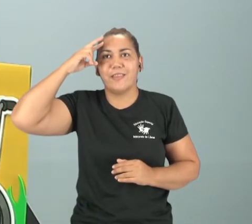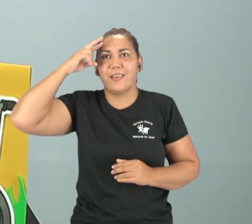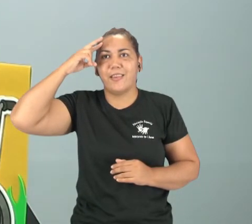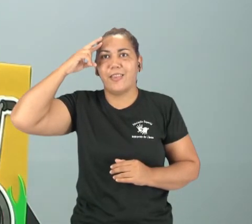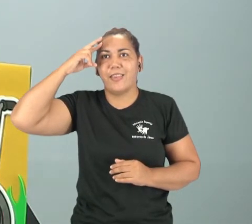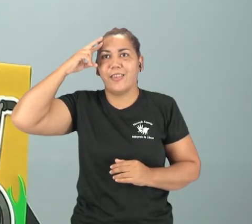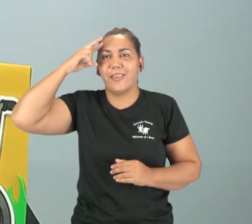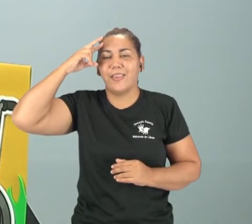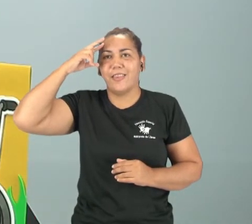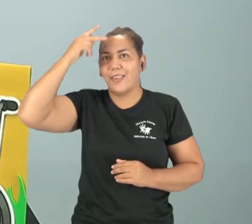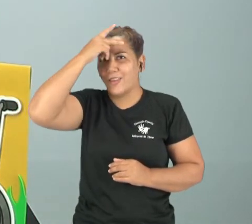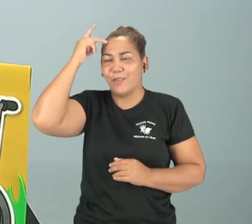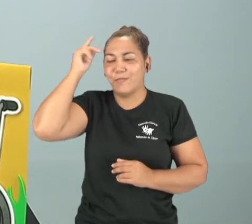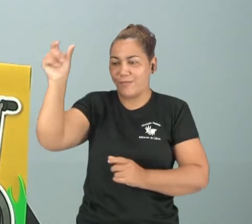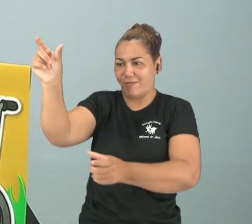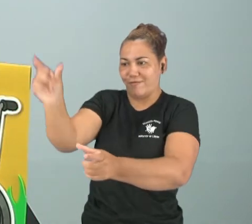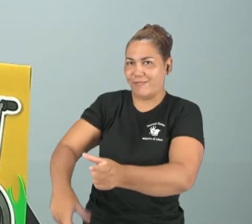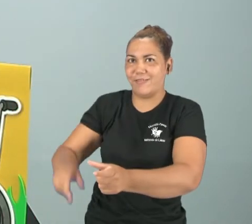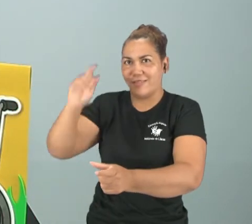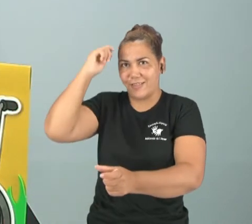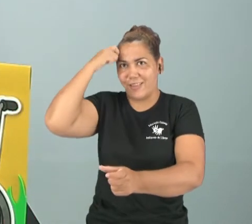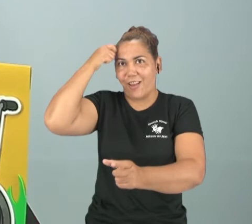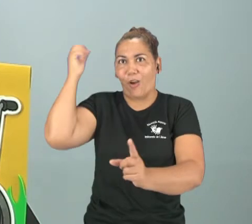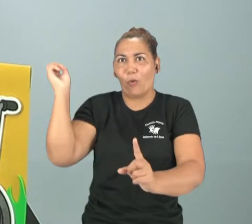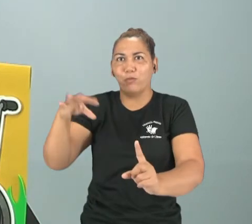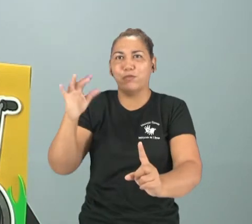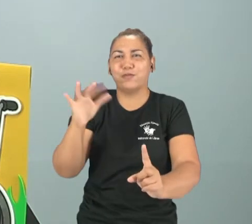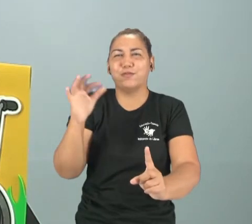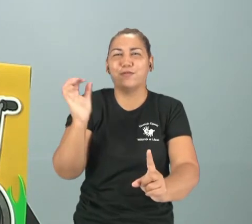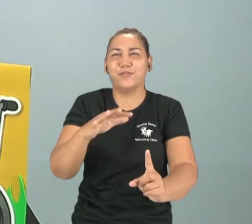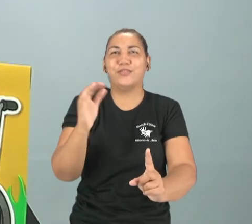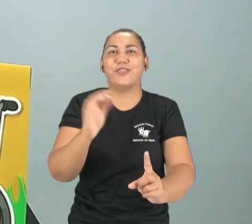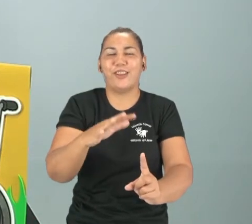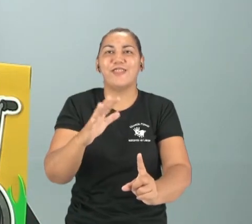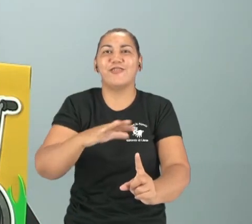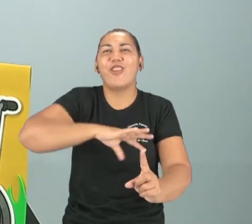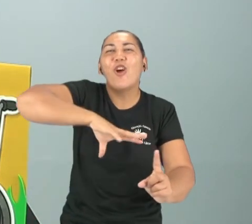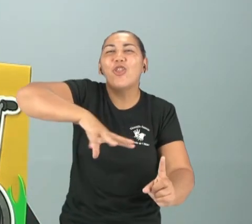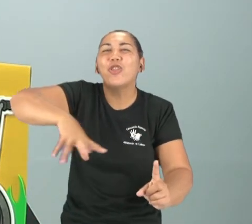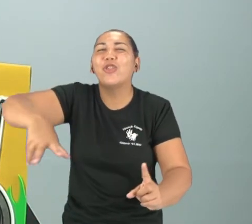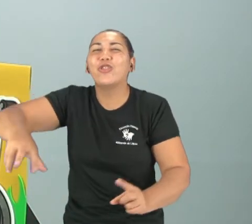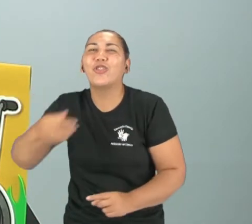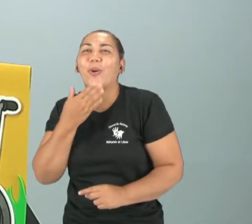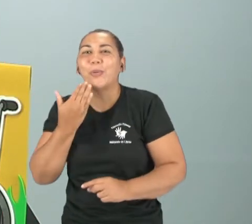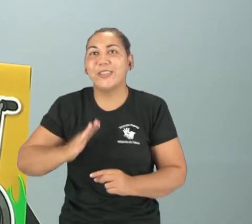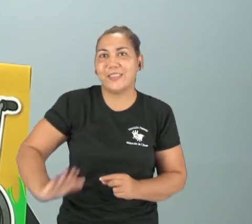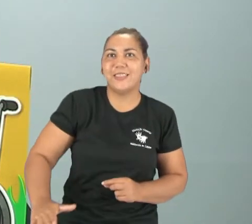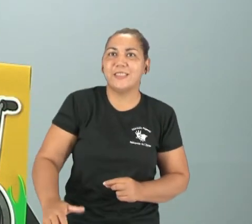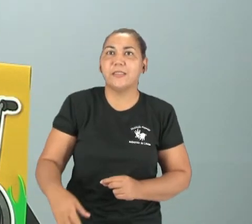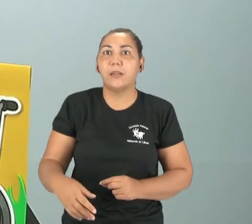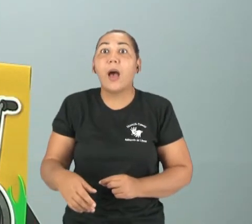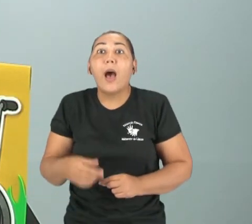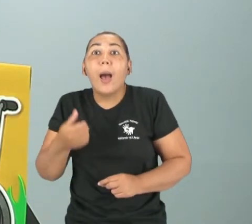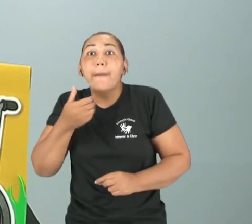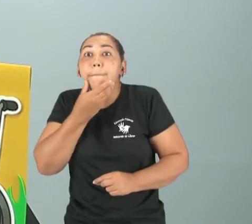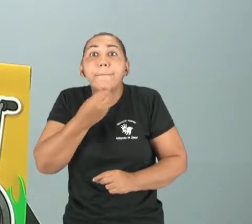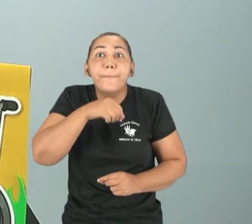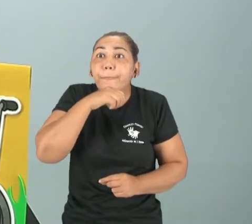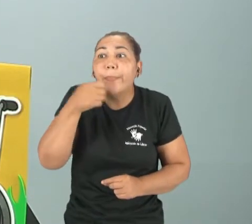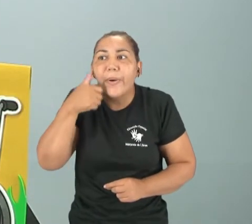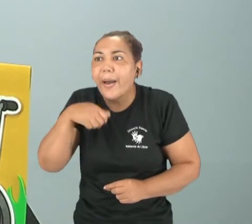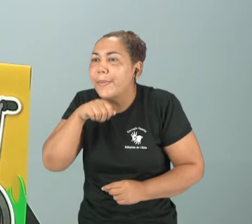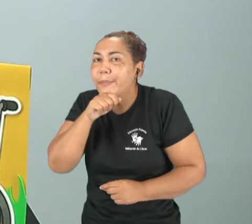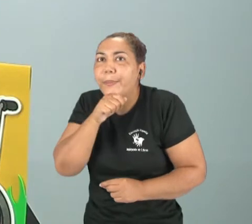negro influenciou todas as crianças. E tinha pai querendo conhecer, eu quero conhecer o Cacá, que influenciou meu filho,